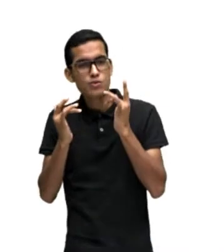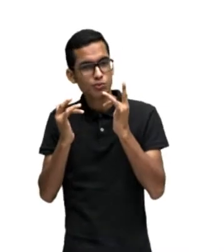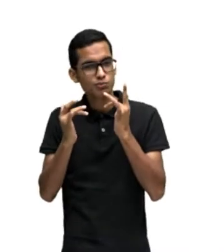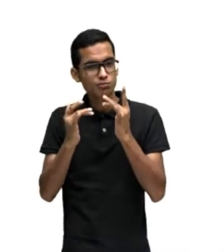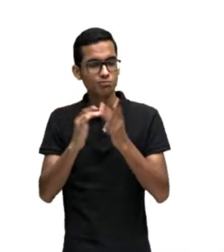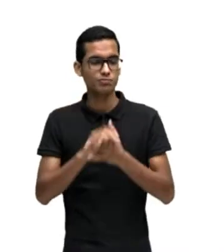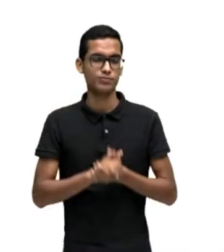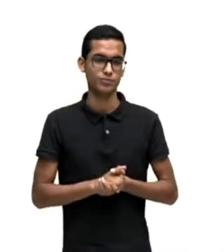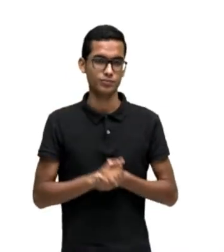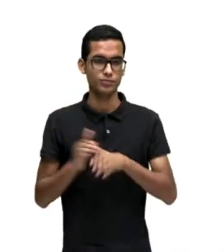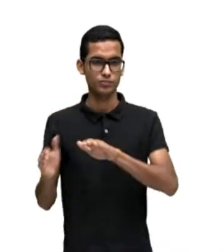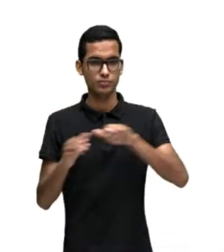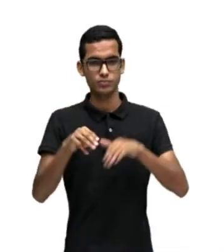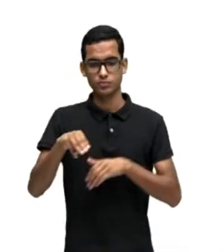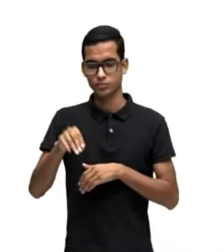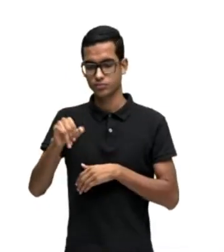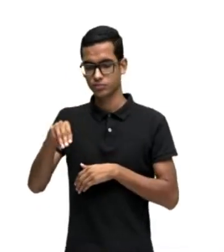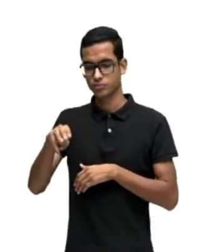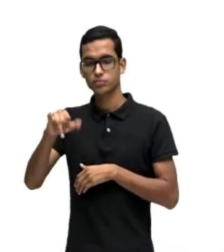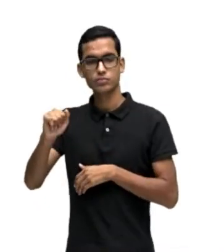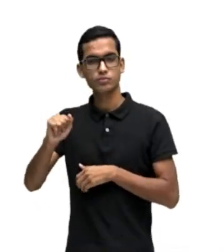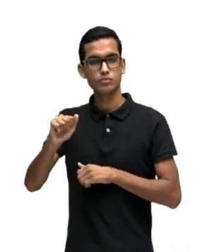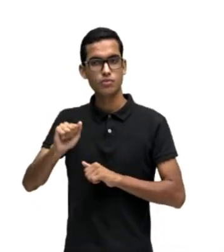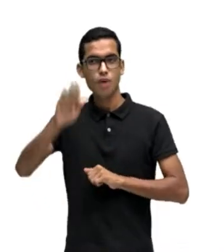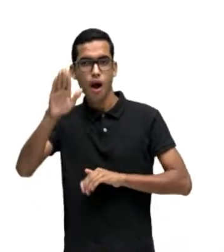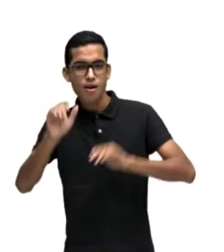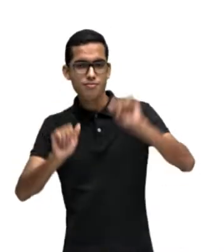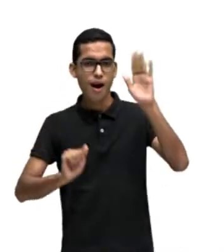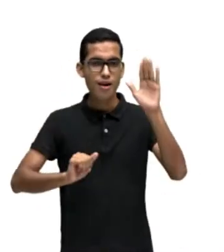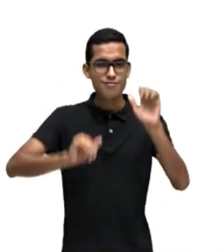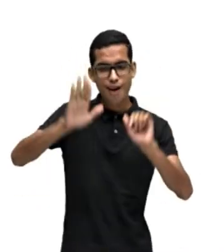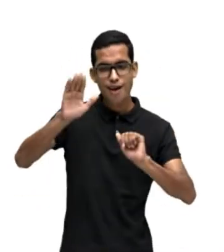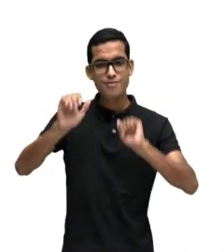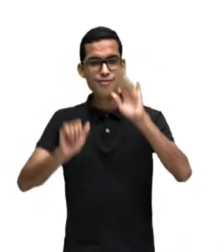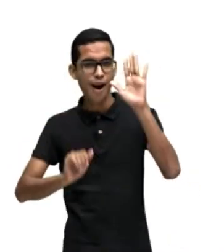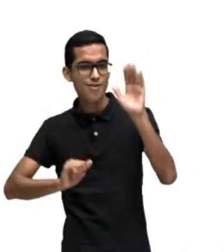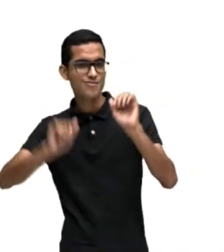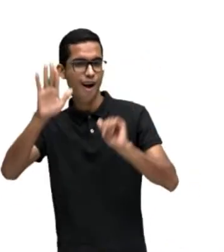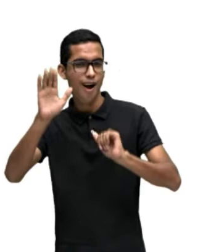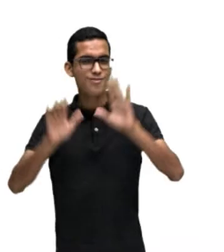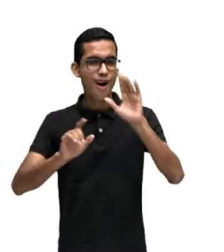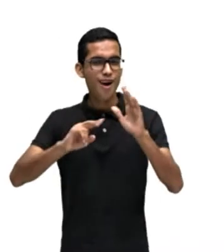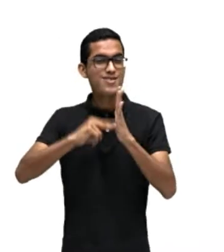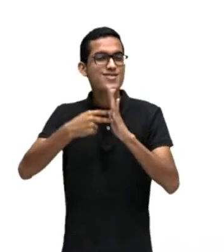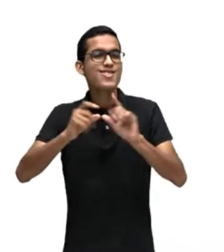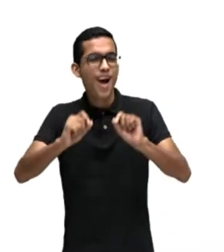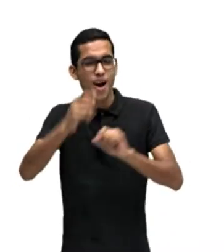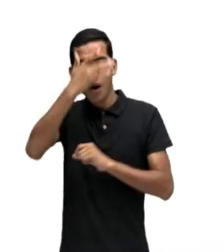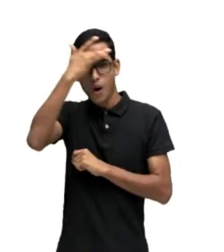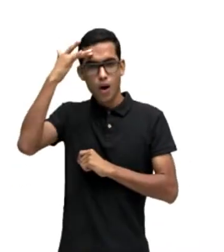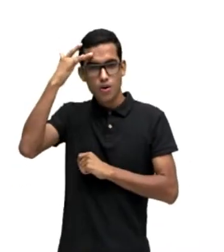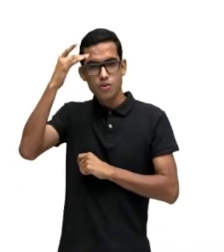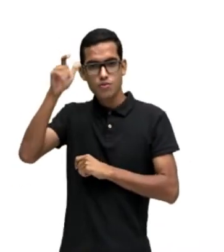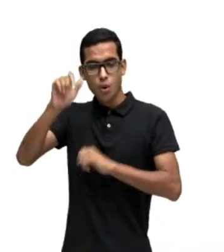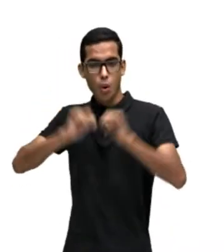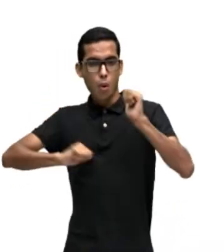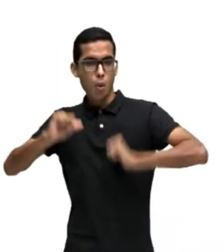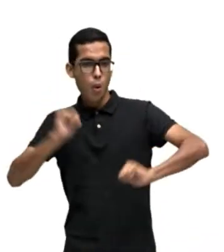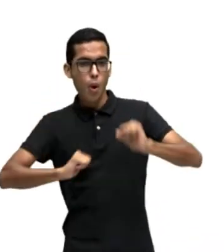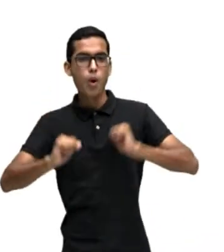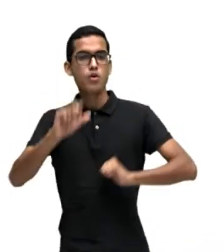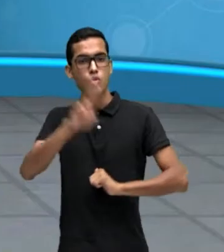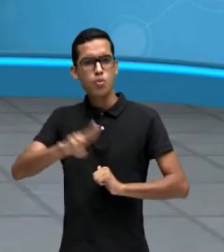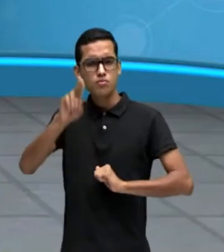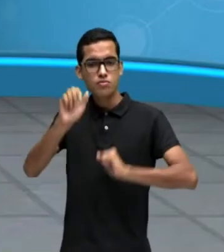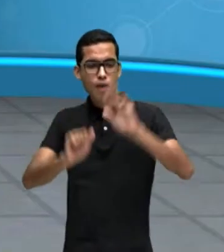por gestos. Um mímico é alguém que utiliza movimentos corporais para se comunicar sem o uso da fala. Então, a